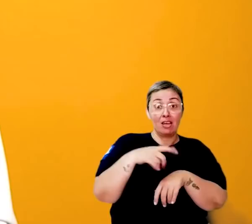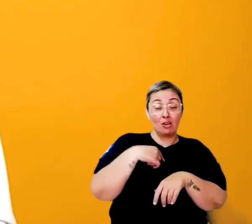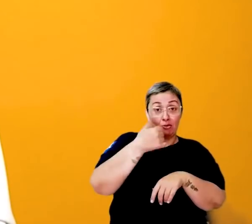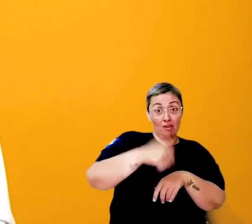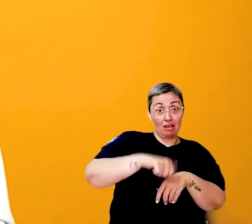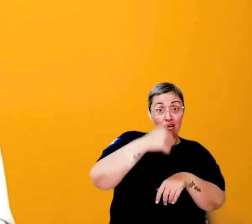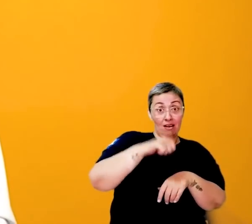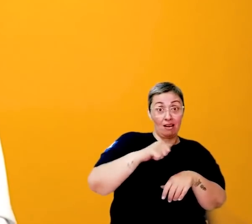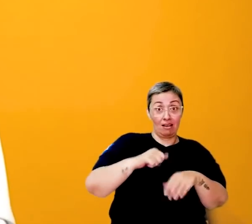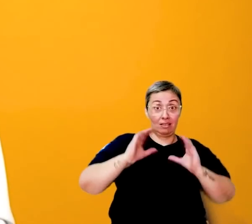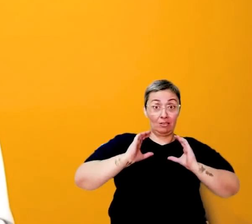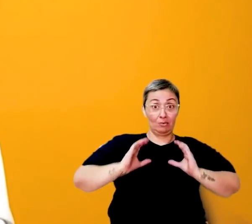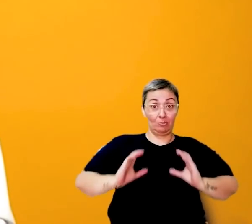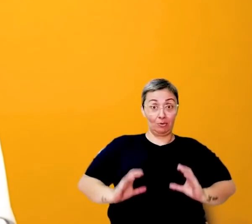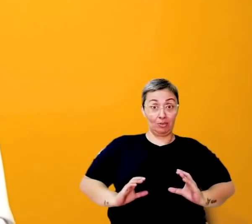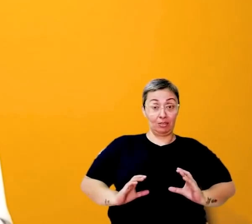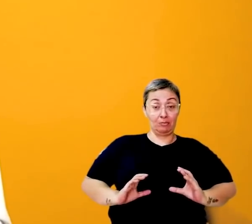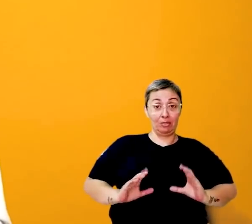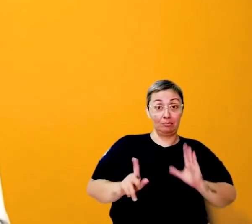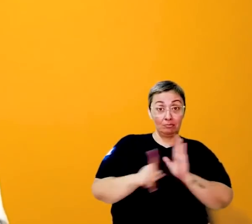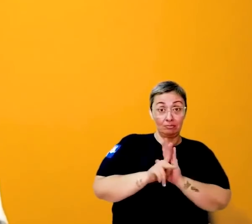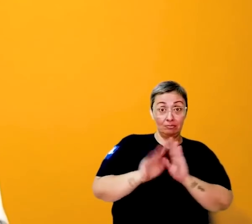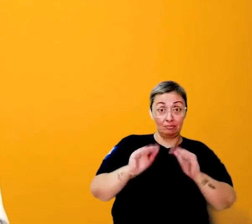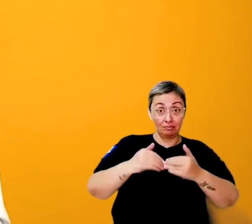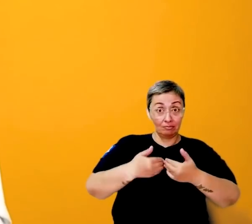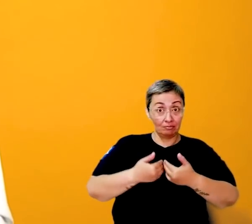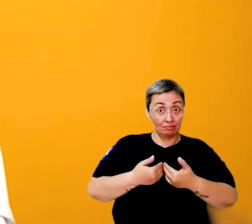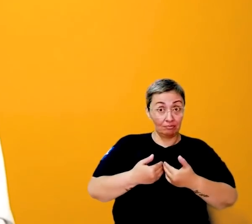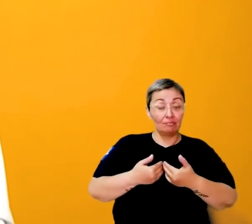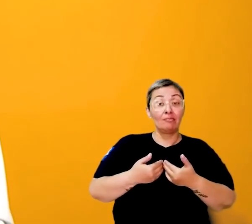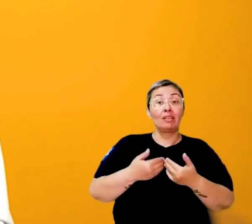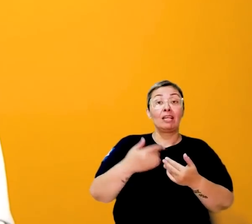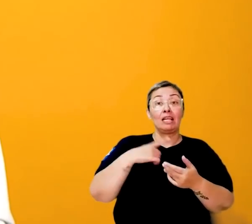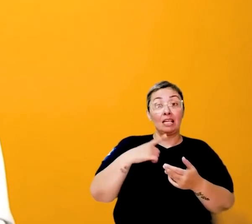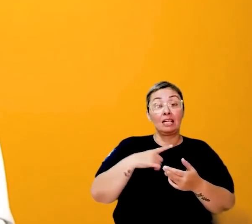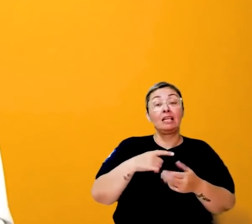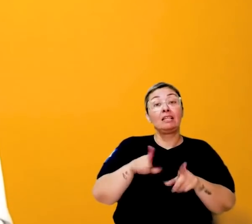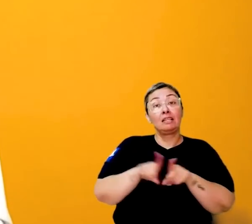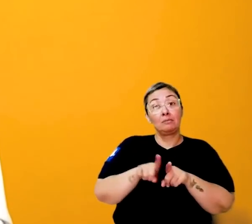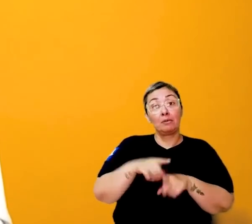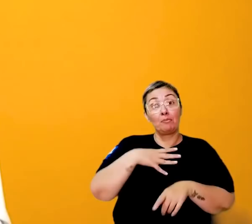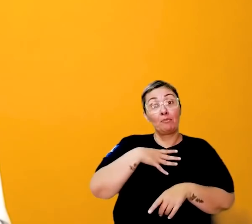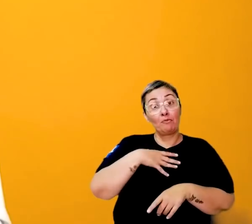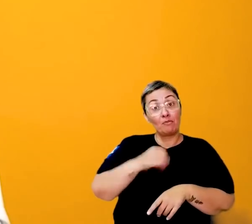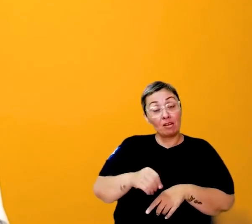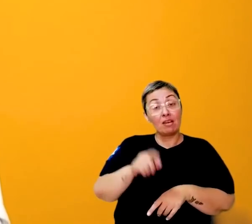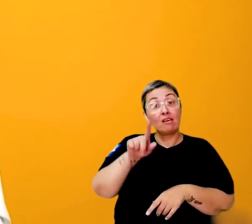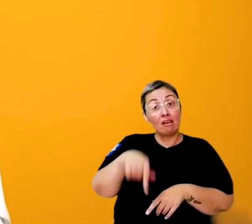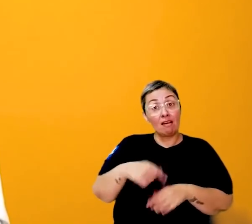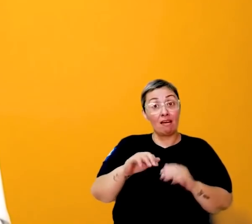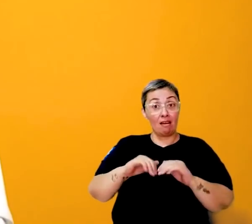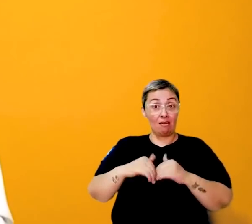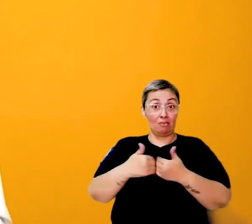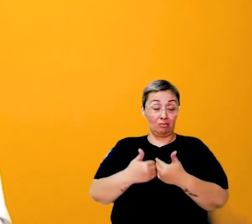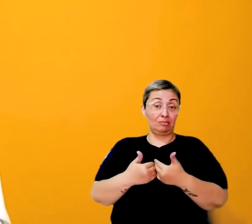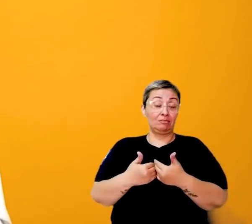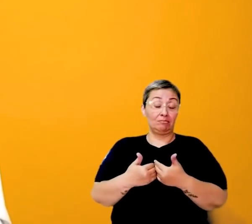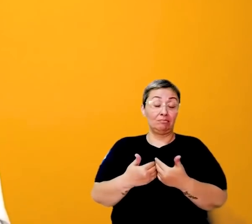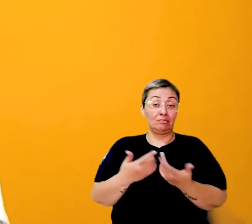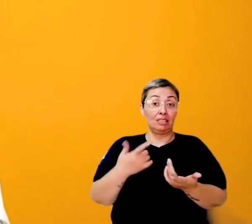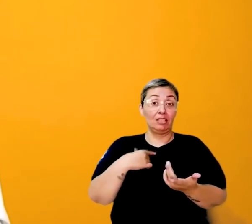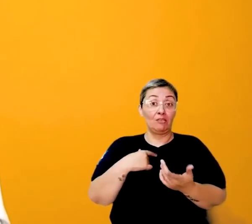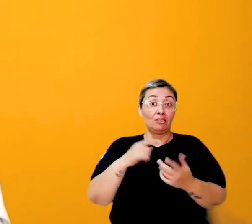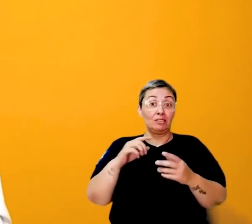do comportamento ao transtorno do espectro autista e sou mãe de uma criança com autismo. Assim como você